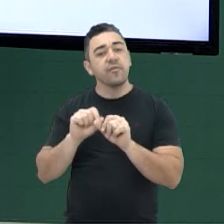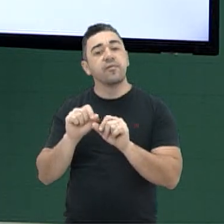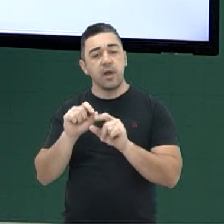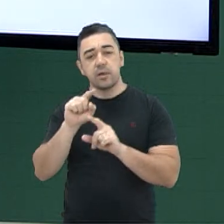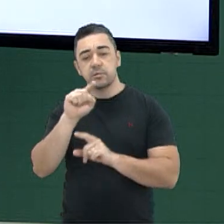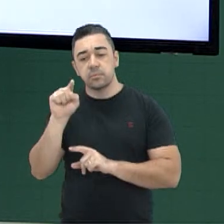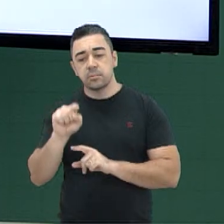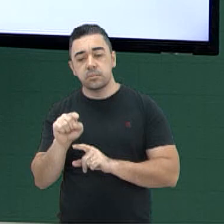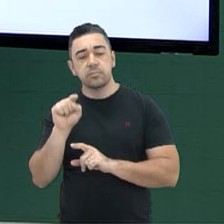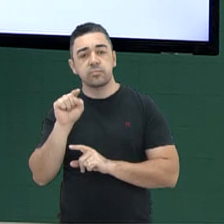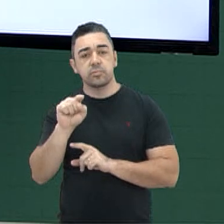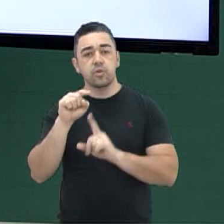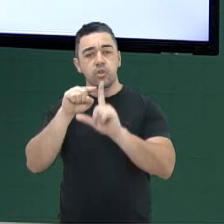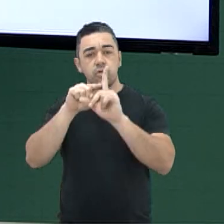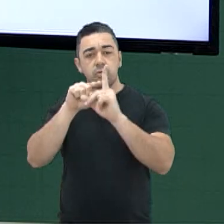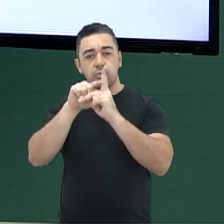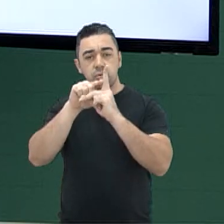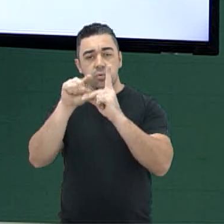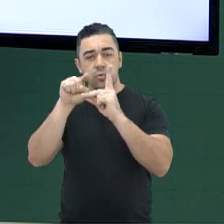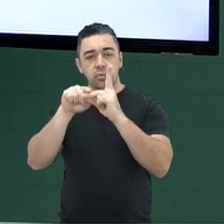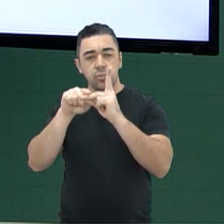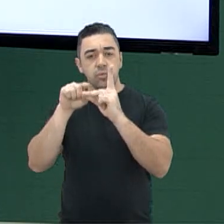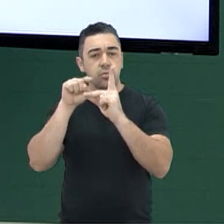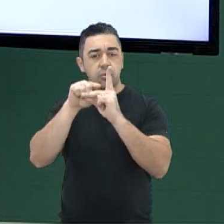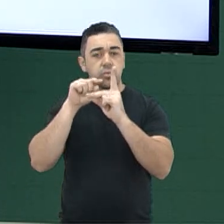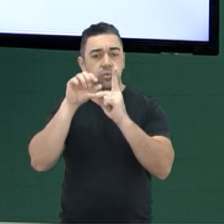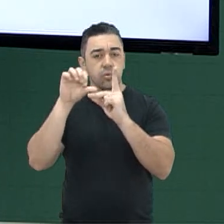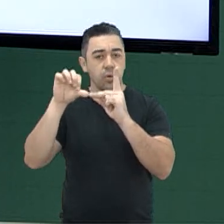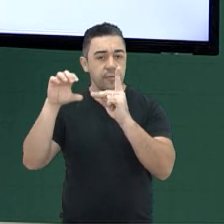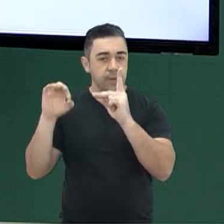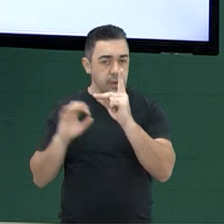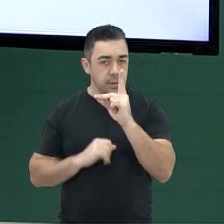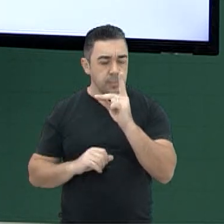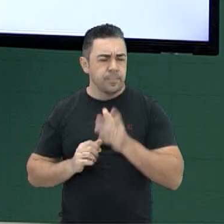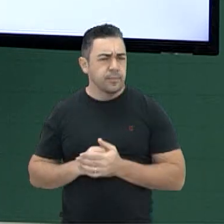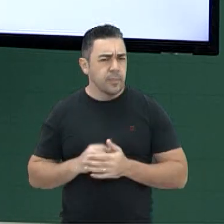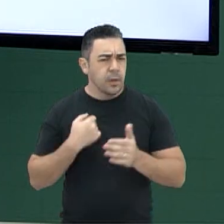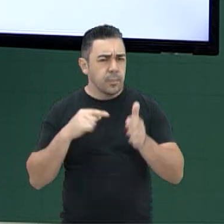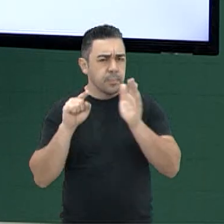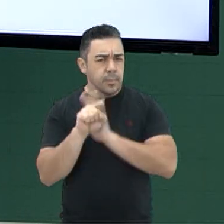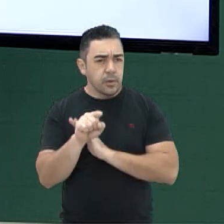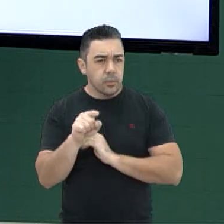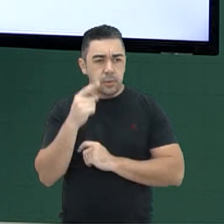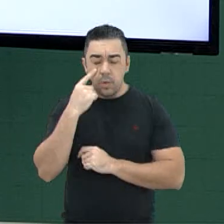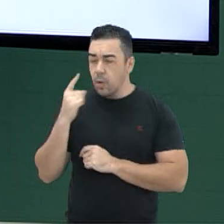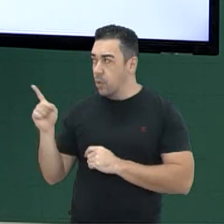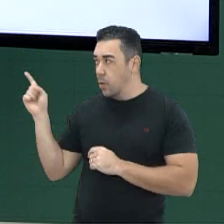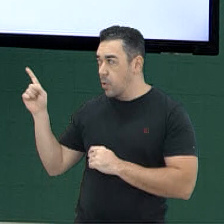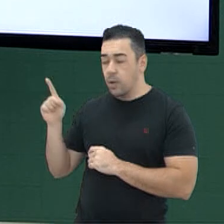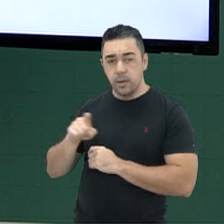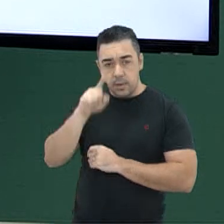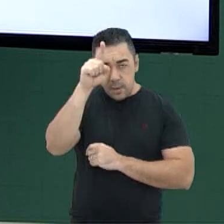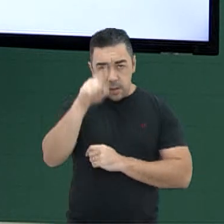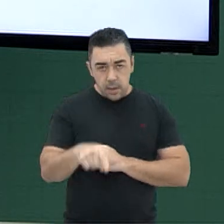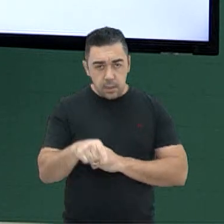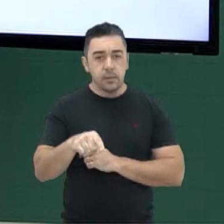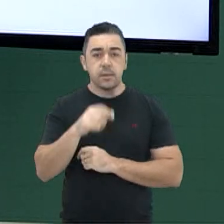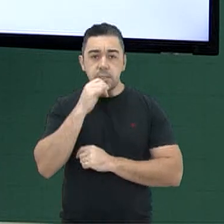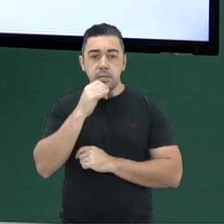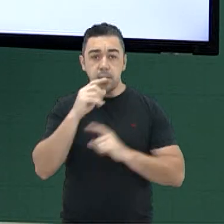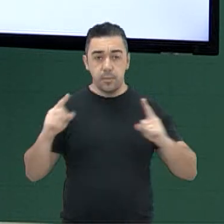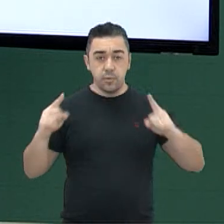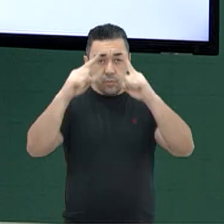graus. Então, a minha pergunta é, no desenho que eu tenho aqui, a altura que está sendo traçada a partir